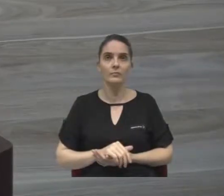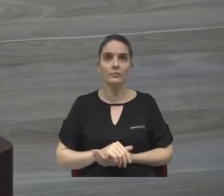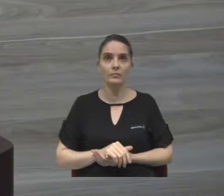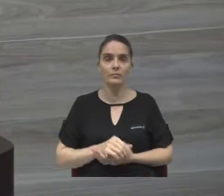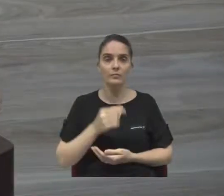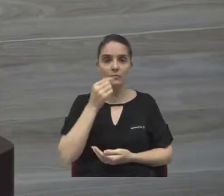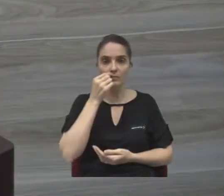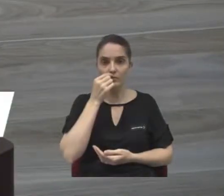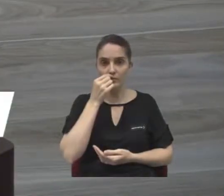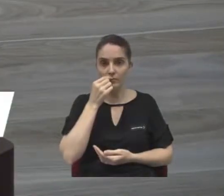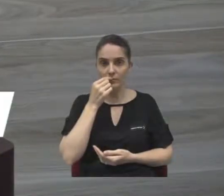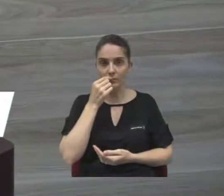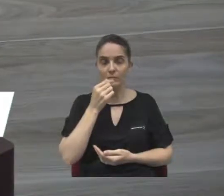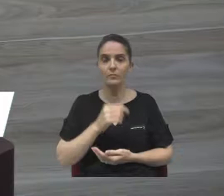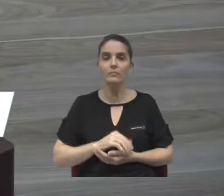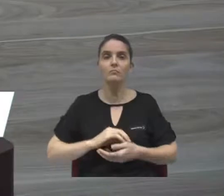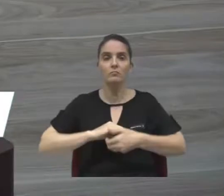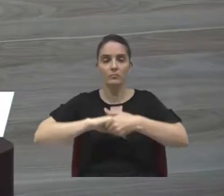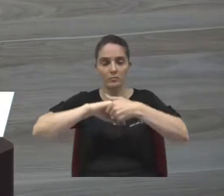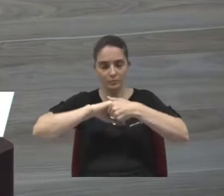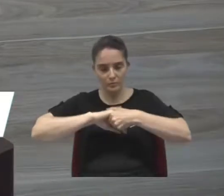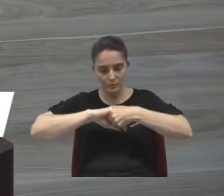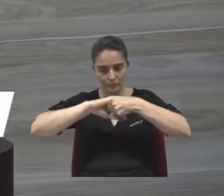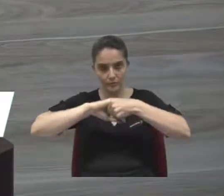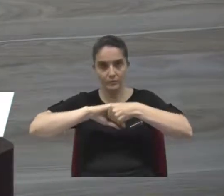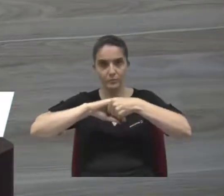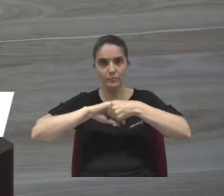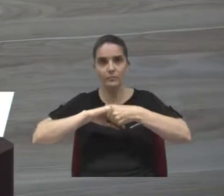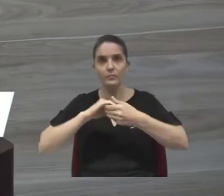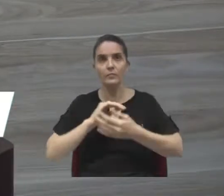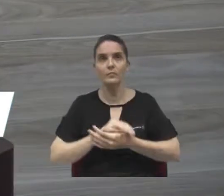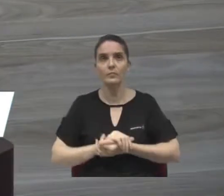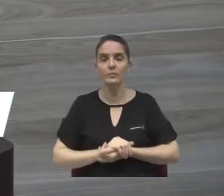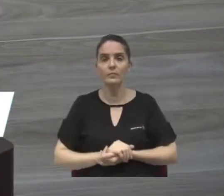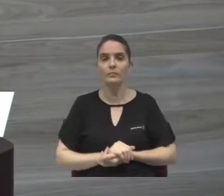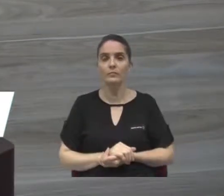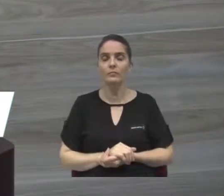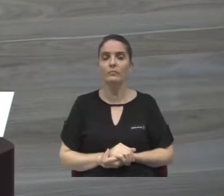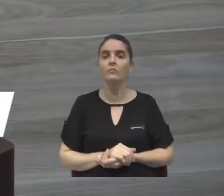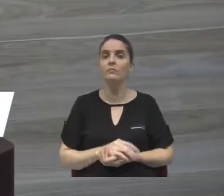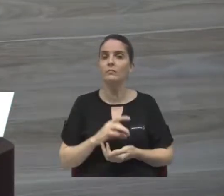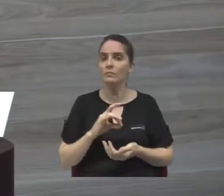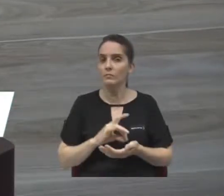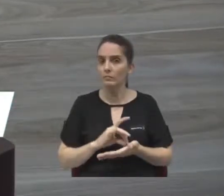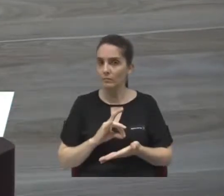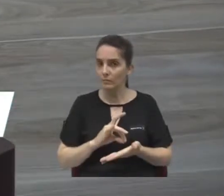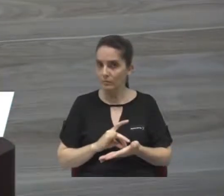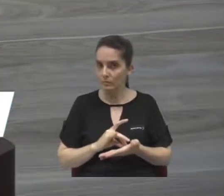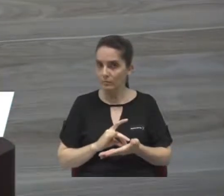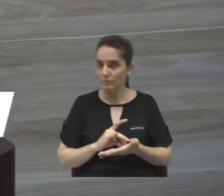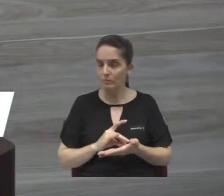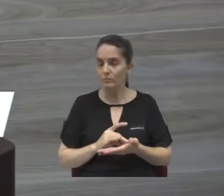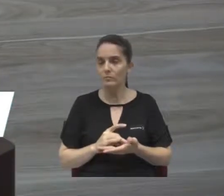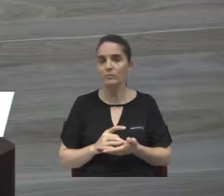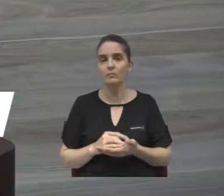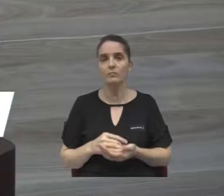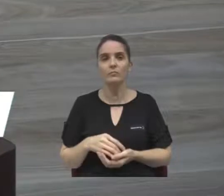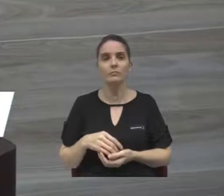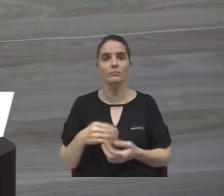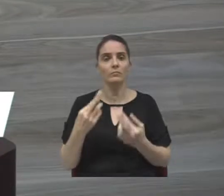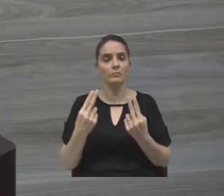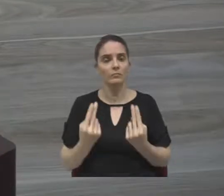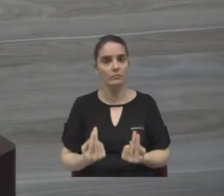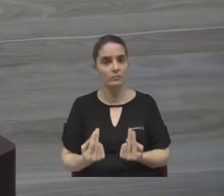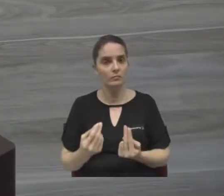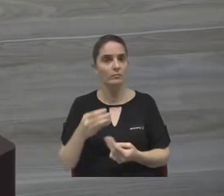Estevão, né? Fez o requerimento. Parabéns pelo requerimento. Concordo com algumas coisas que falou a vereadora Constância, a